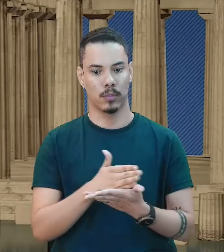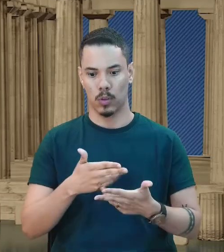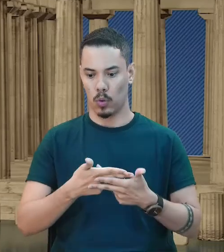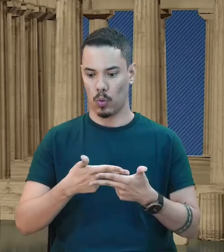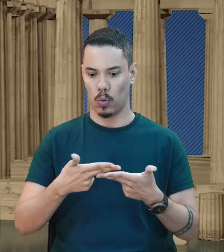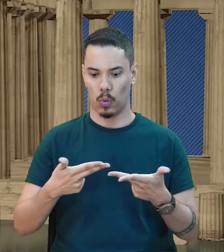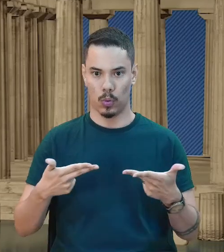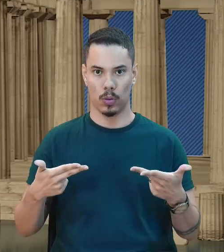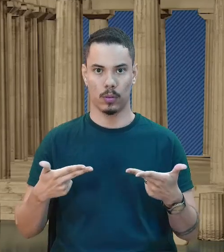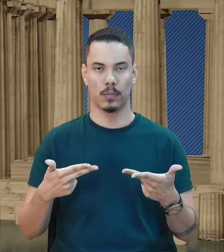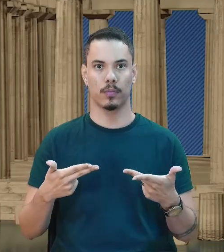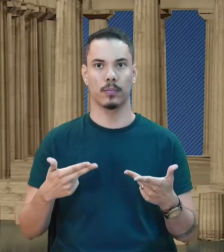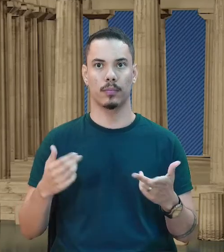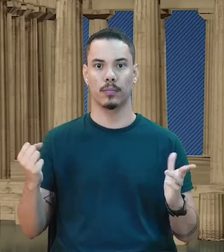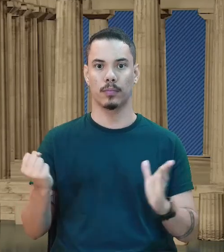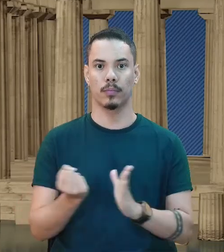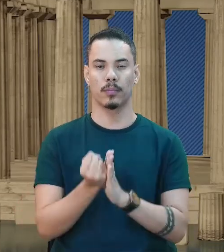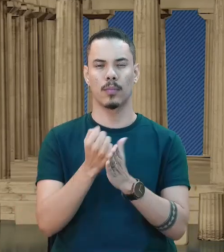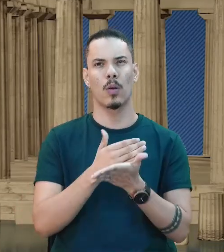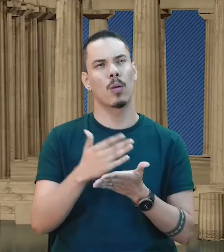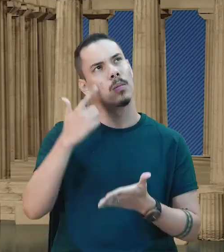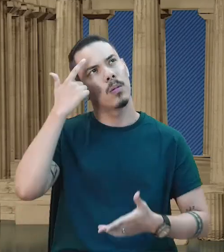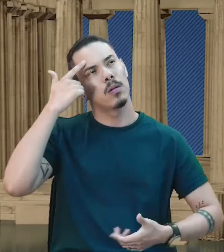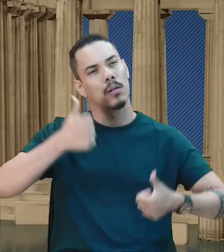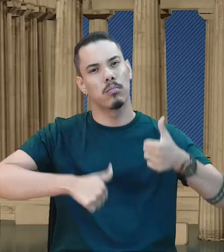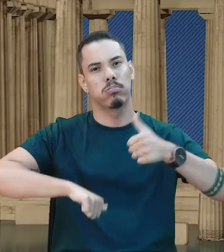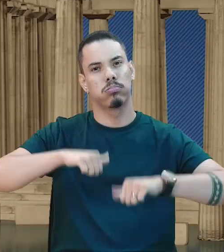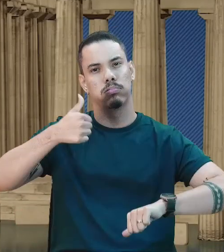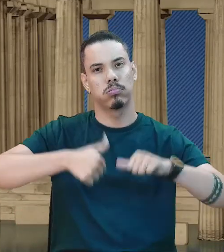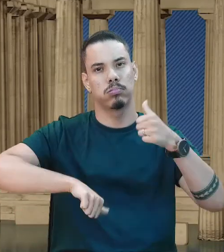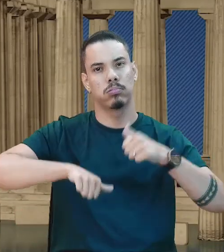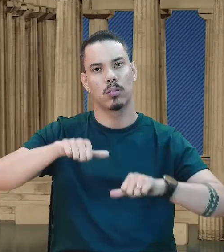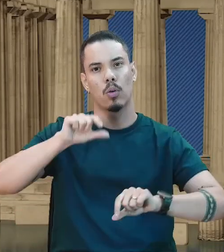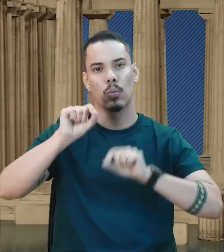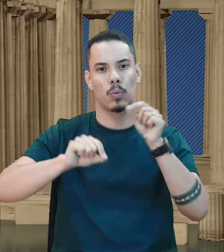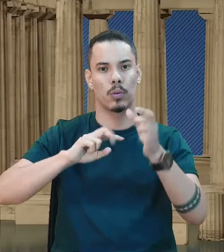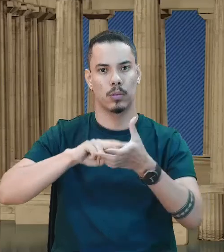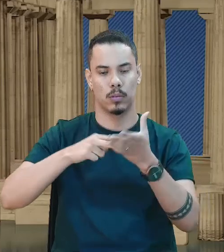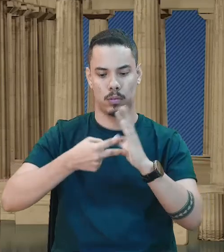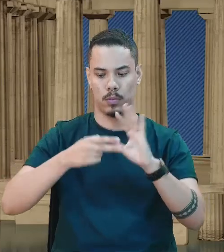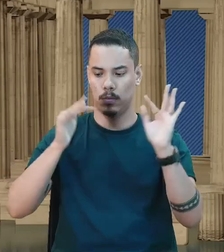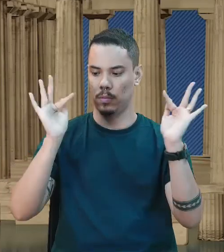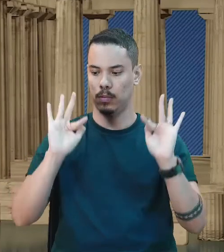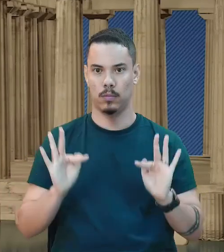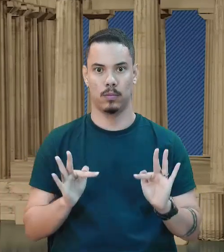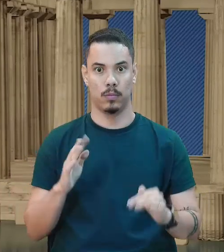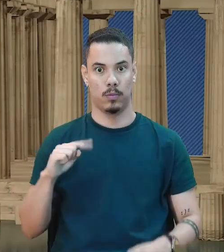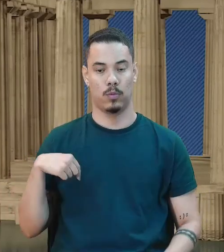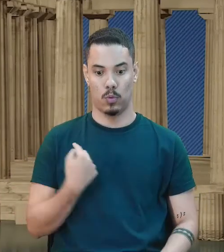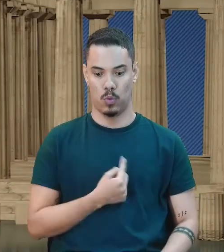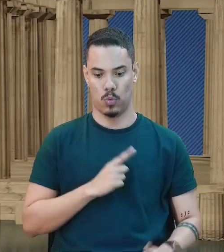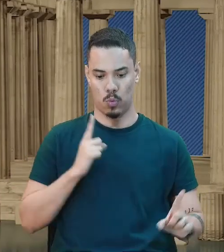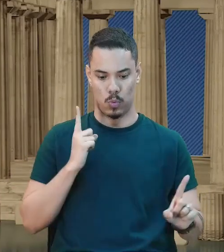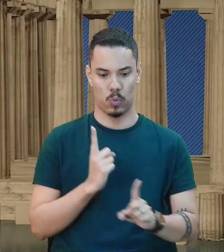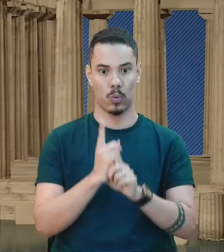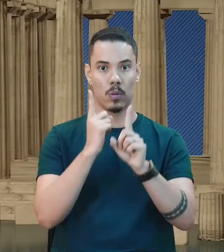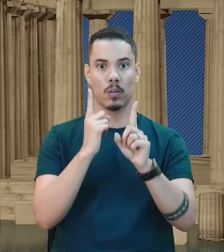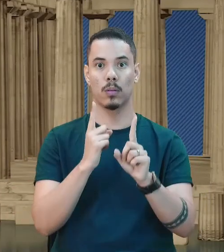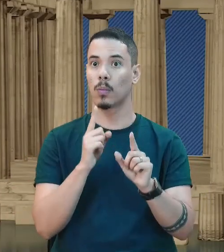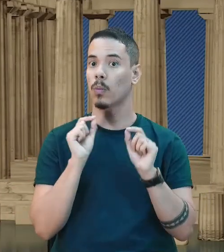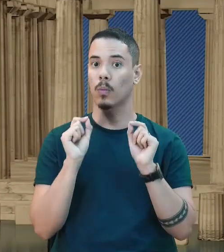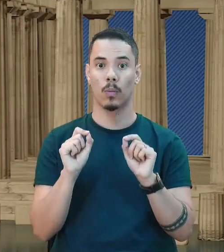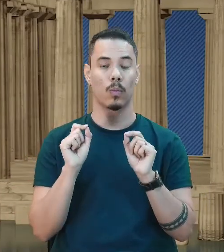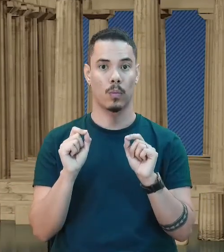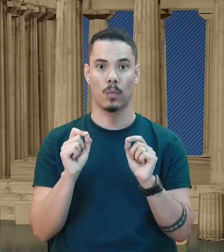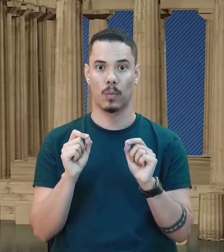coisas que os estoicos começam a analisar. O que é a felicidade? Nós encontramos a felicidade em quê?